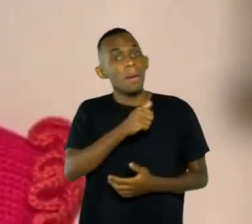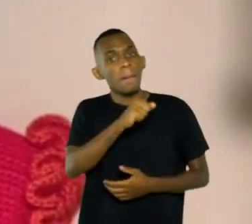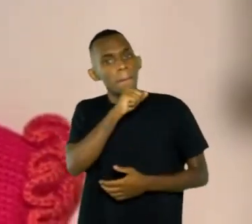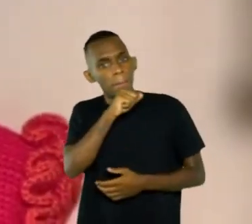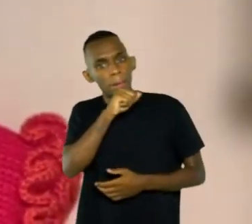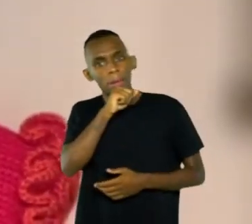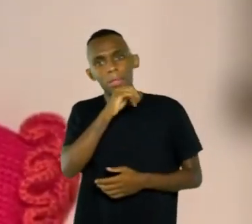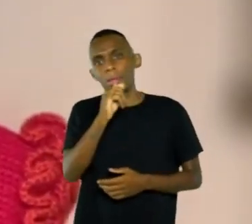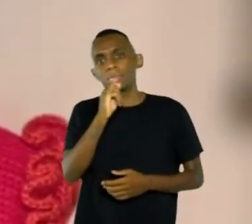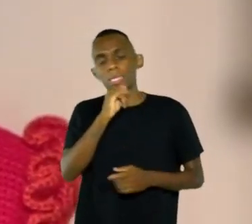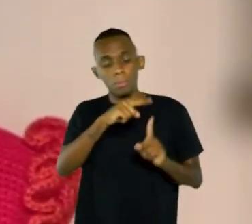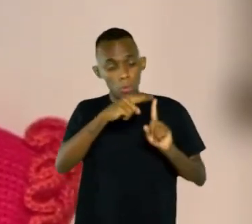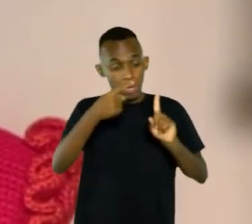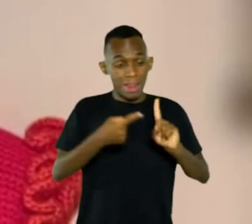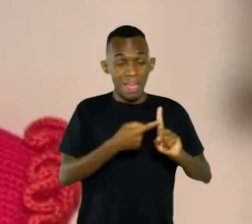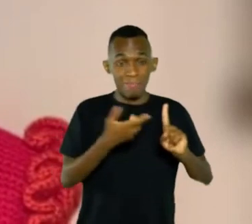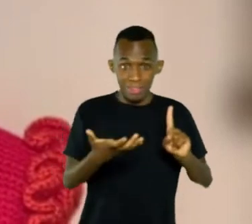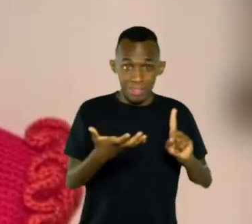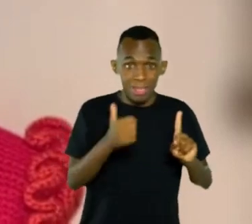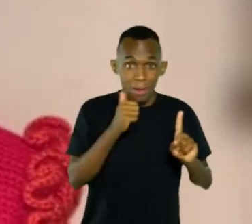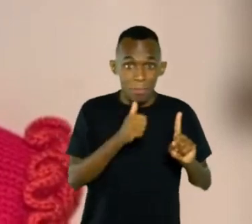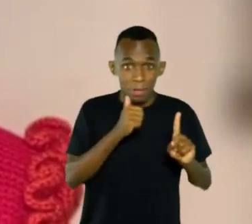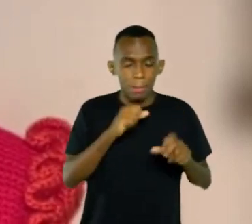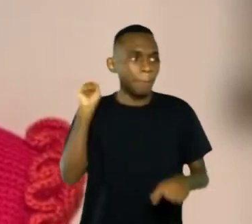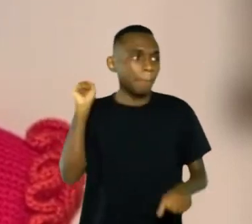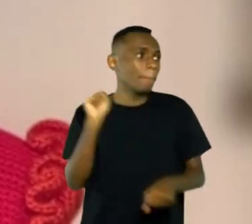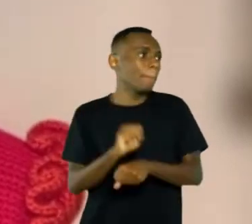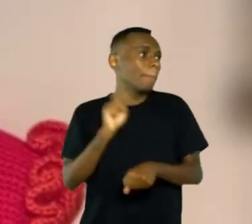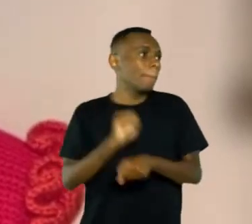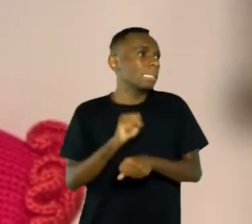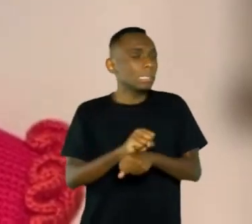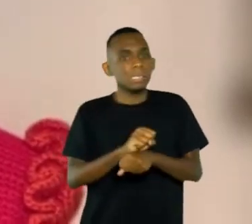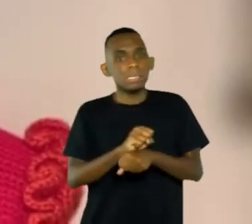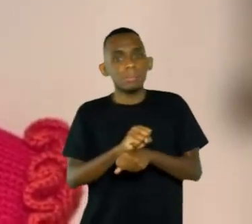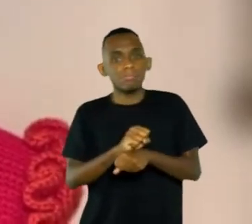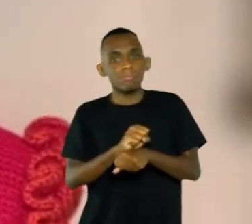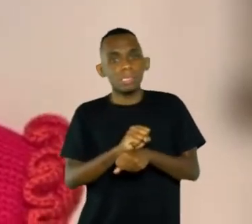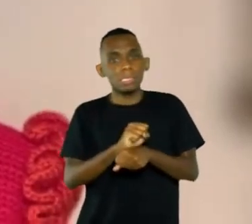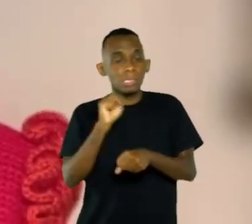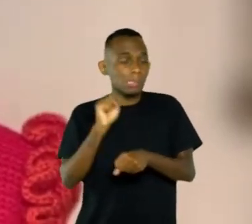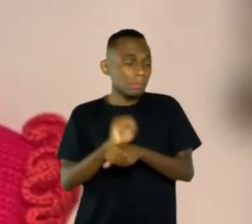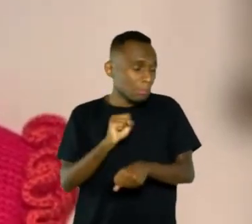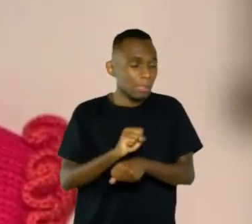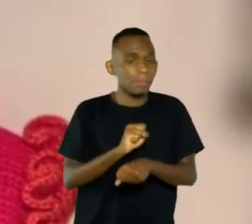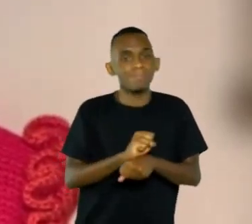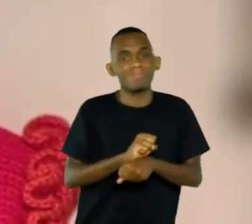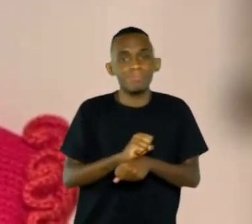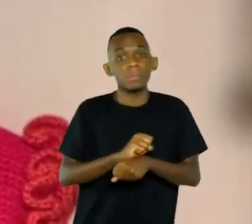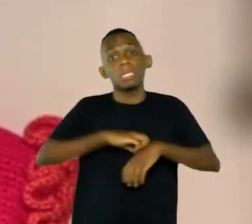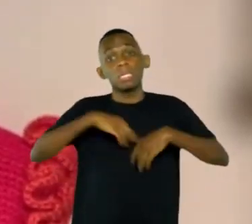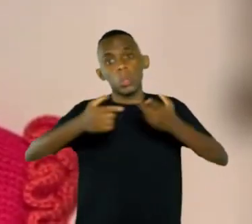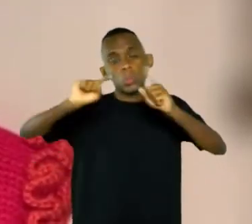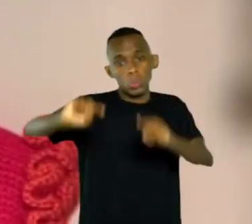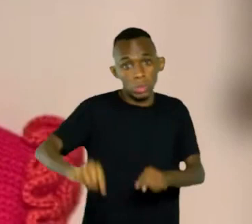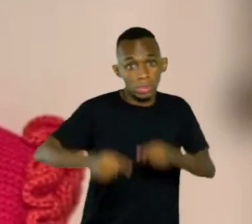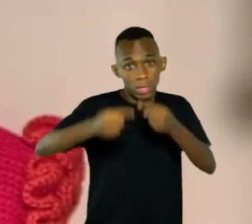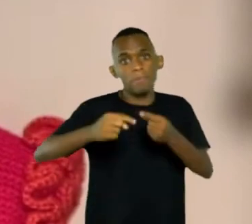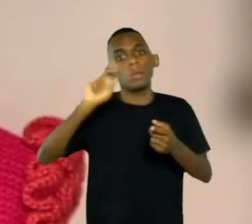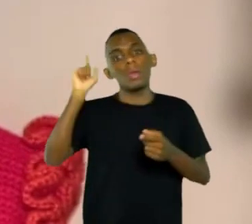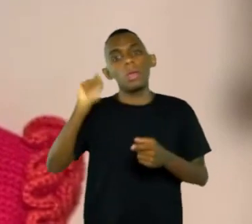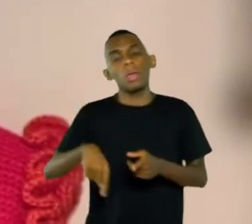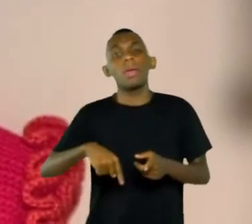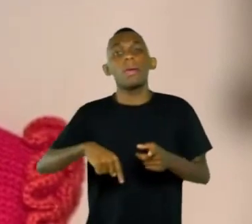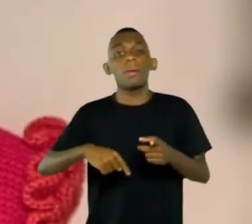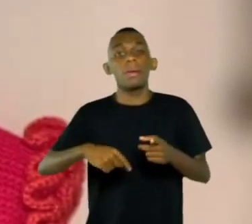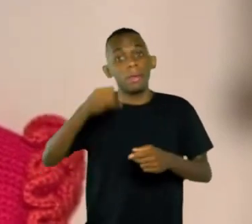engravidar, ela precisa aguardar sua menstruação não chegar. Veja que paradoxo. O desafio é justamente driblar